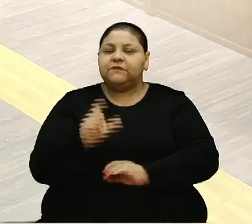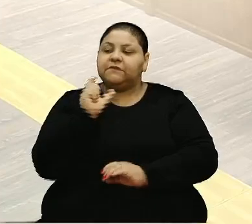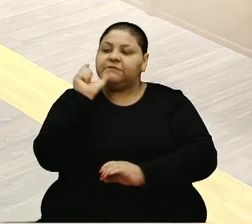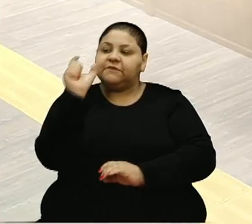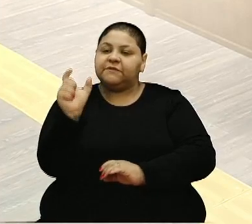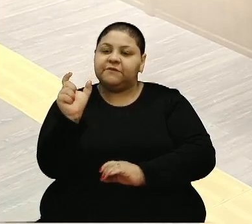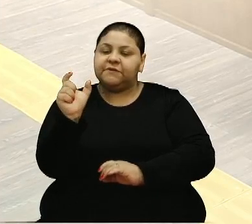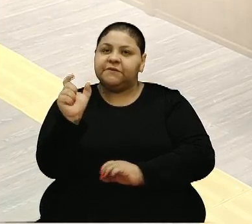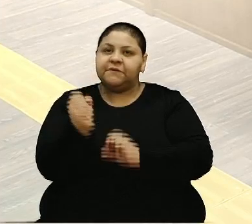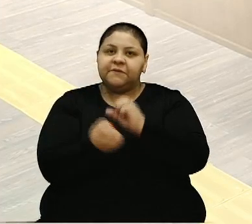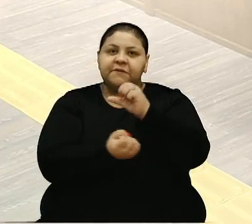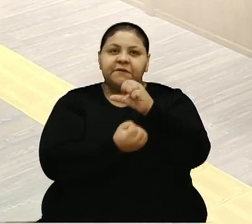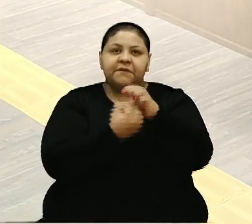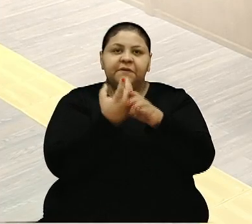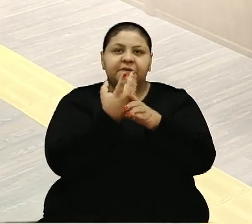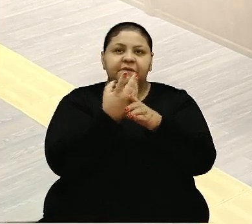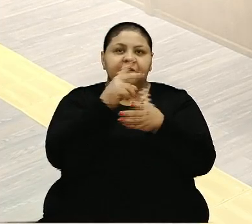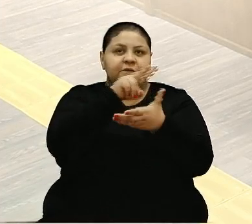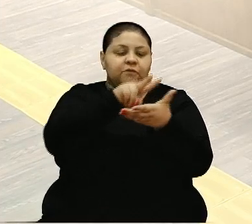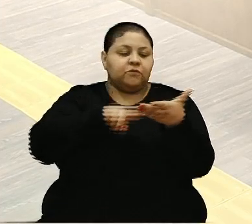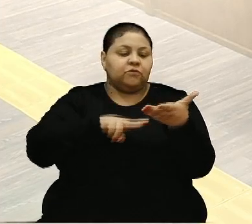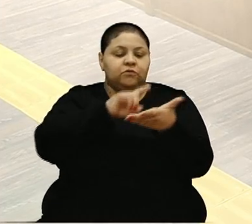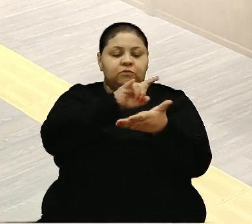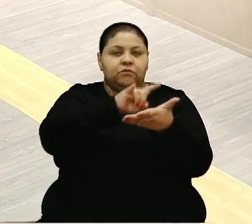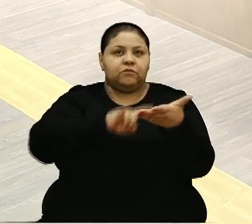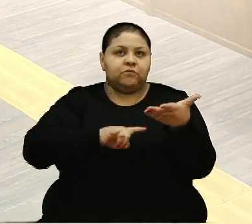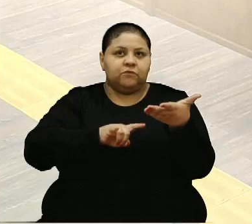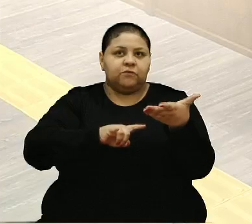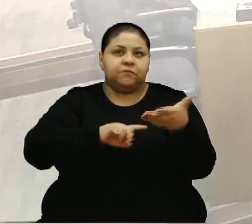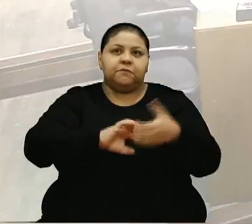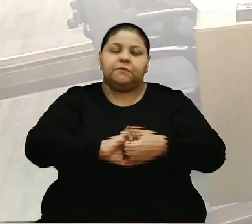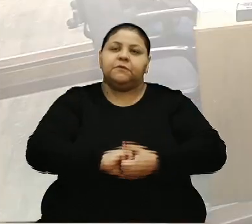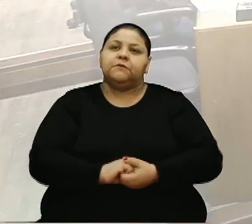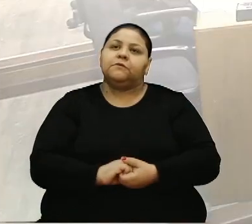Palavra um dos autores para a leitura da moção.